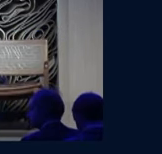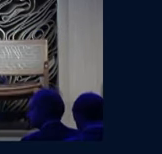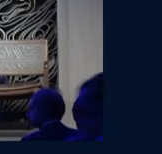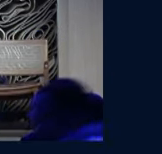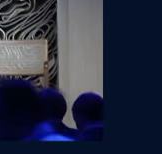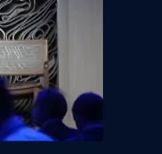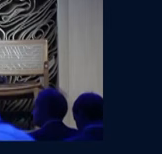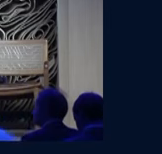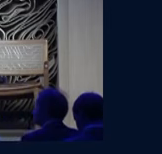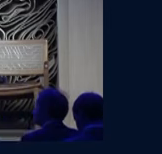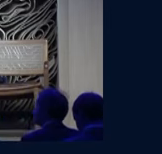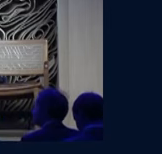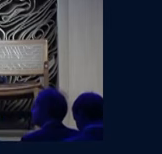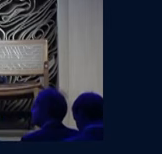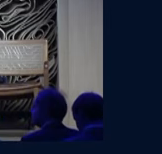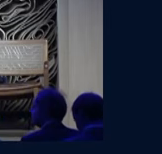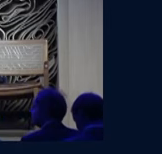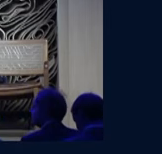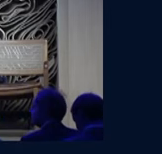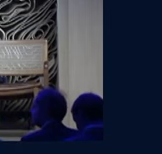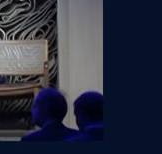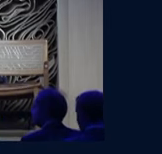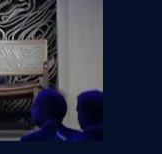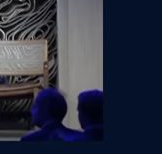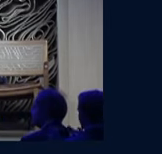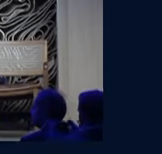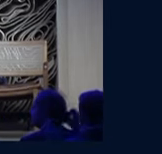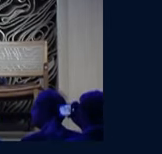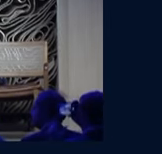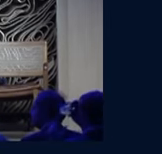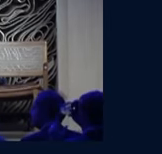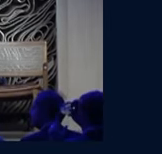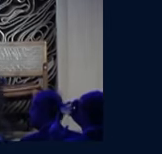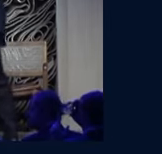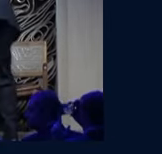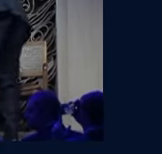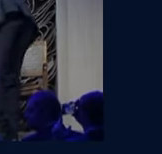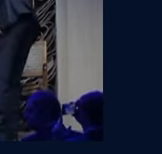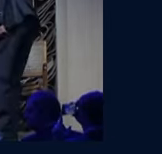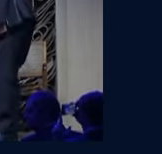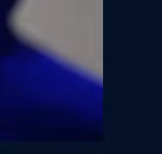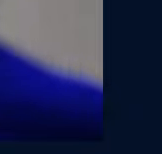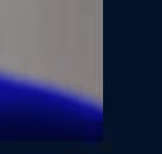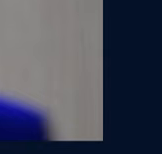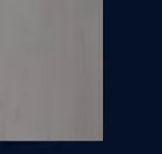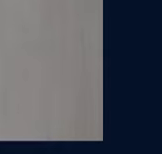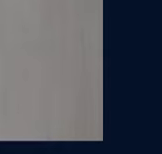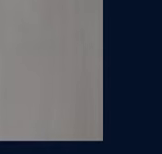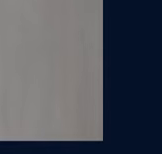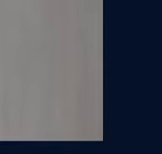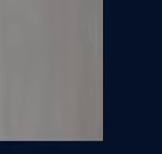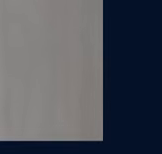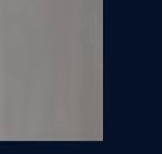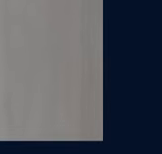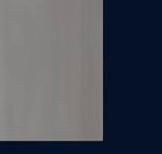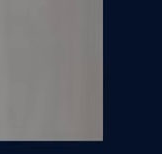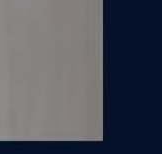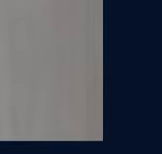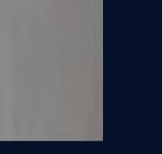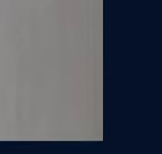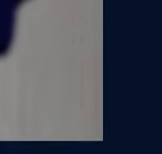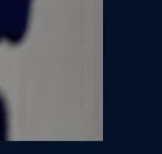Fernando Rodrigues muito obrigada excelente painel a todos boa tarde a todos